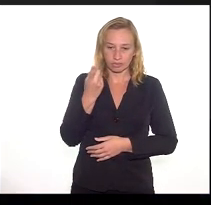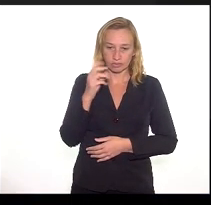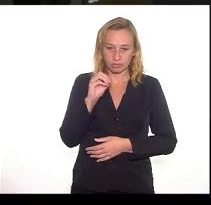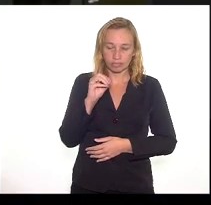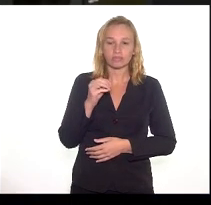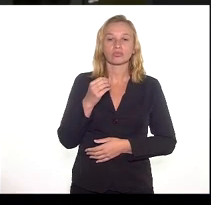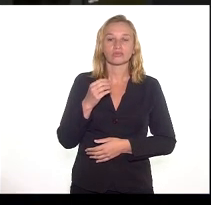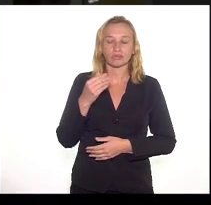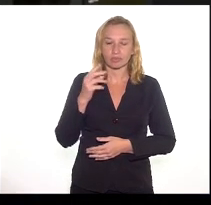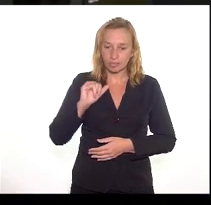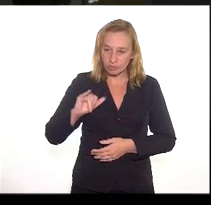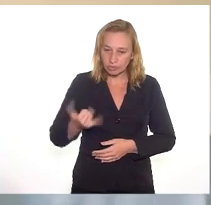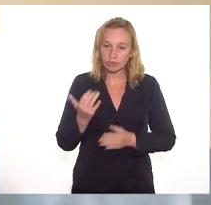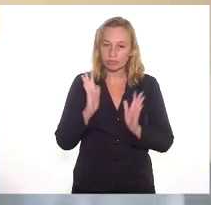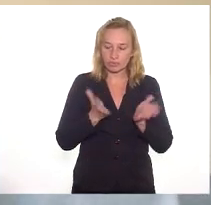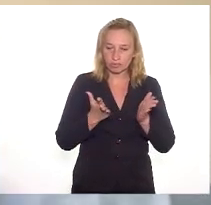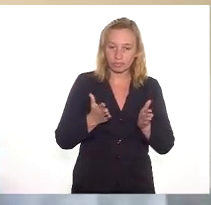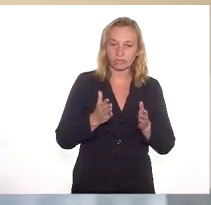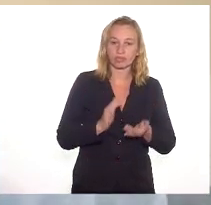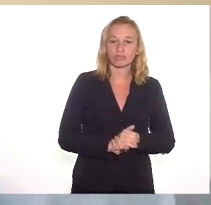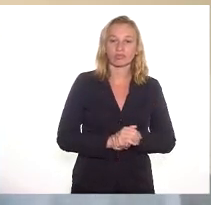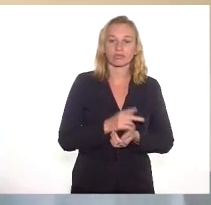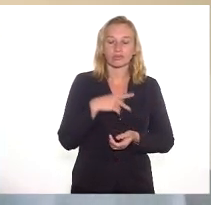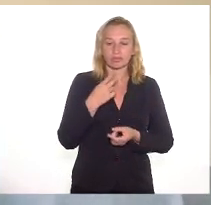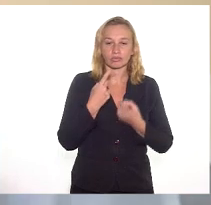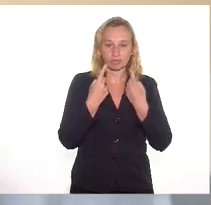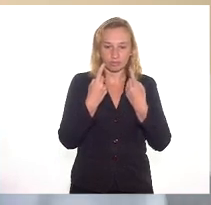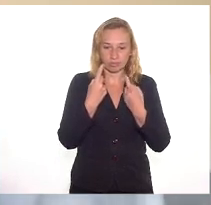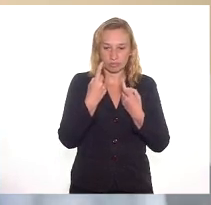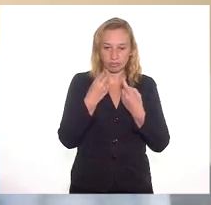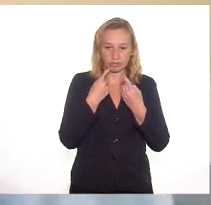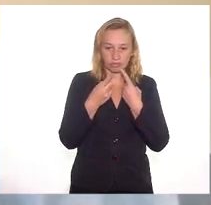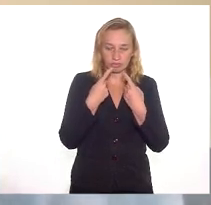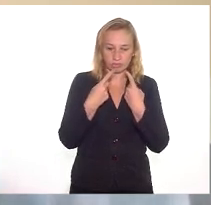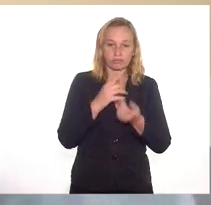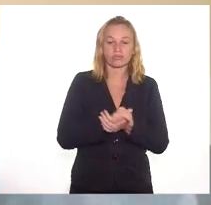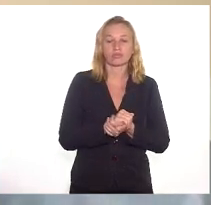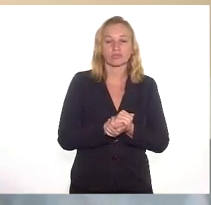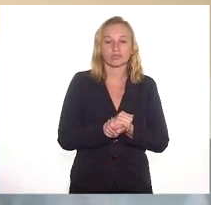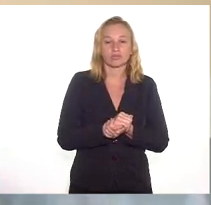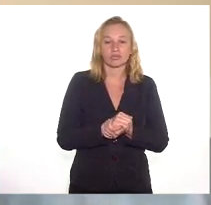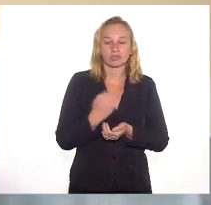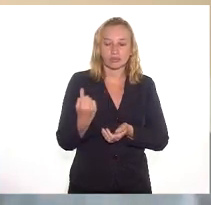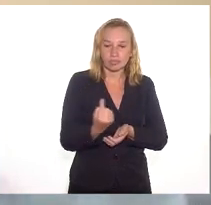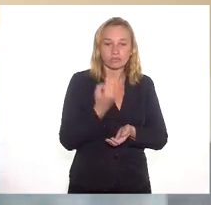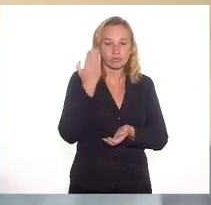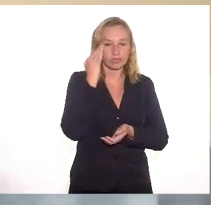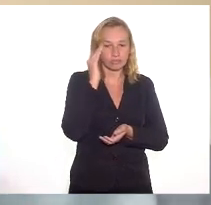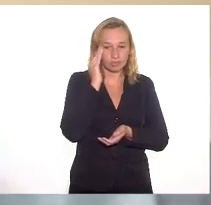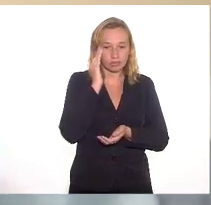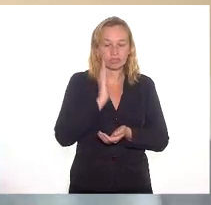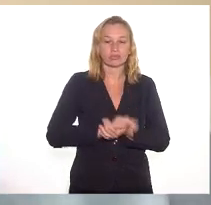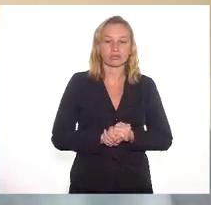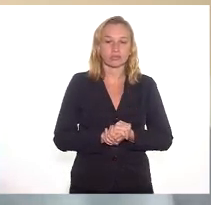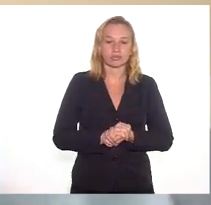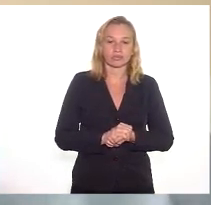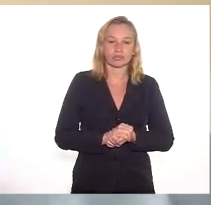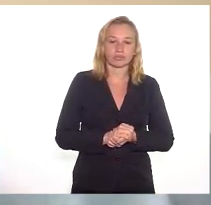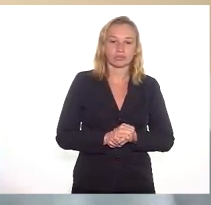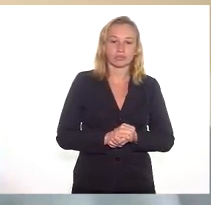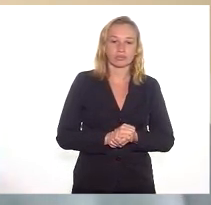Aproveito já o momento de dar o parecer para levantar um debate, né, de que a nossa compreensão, e